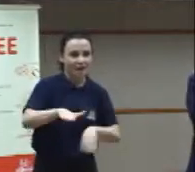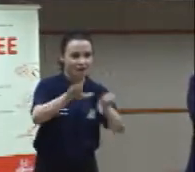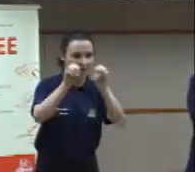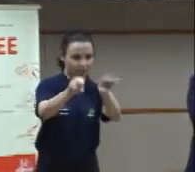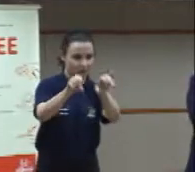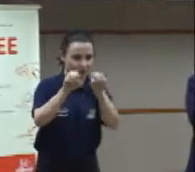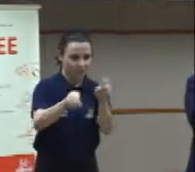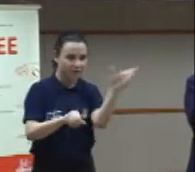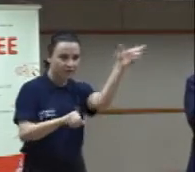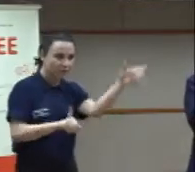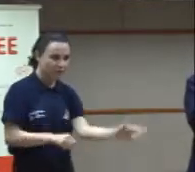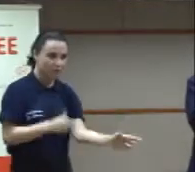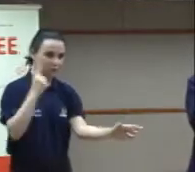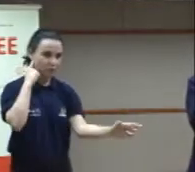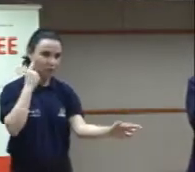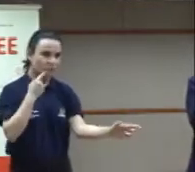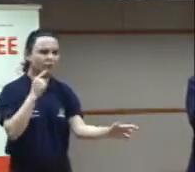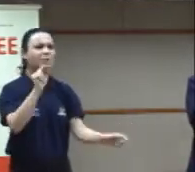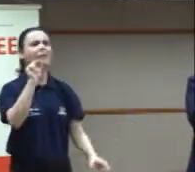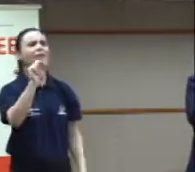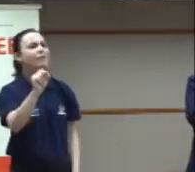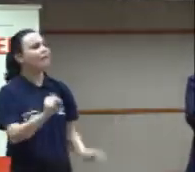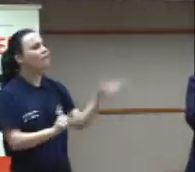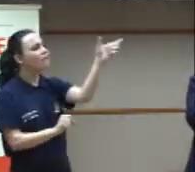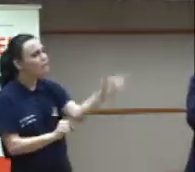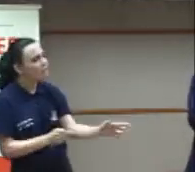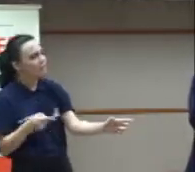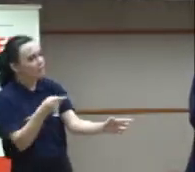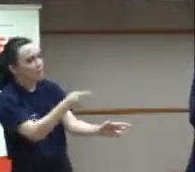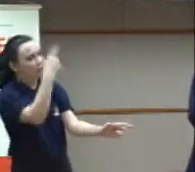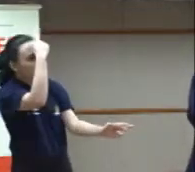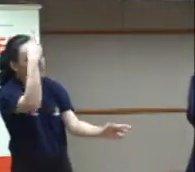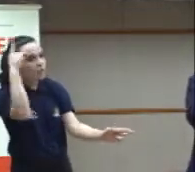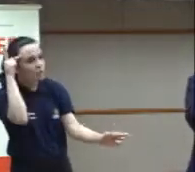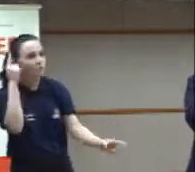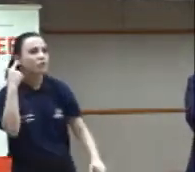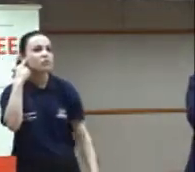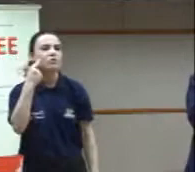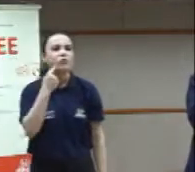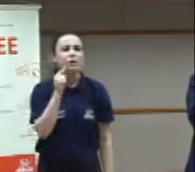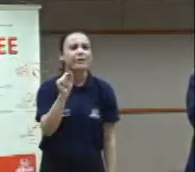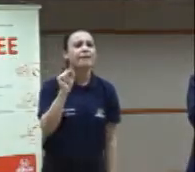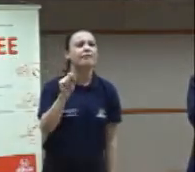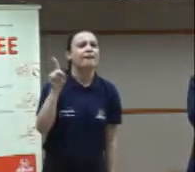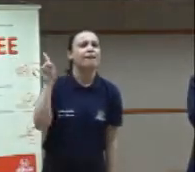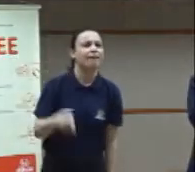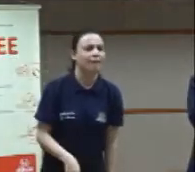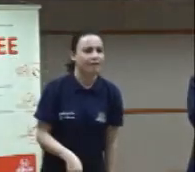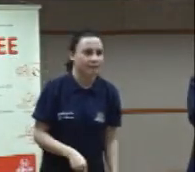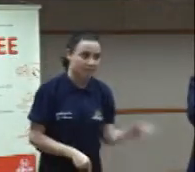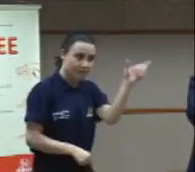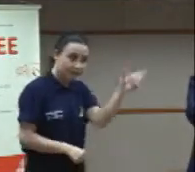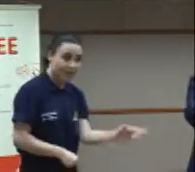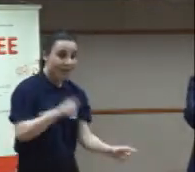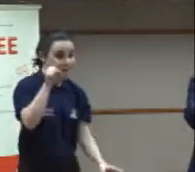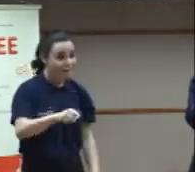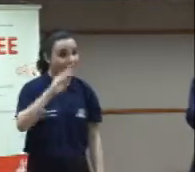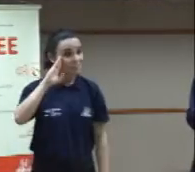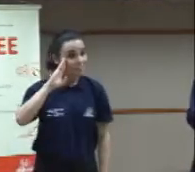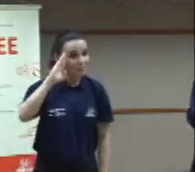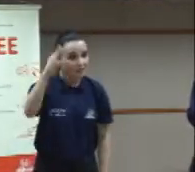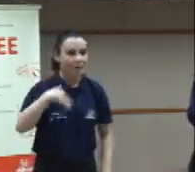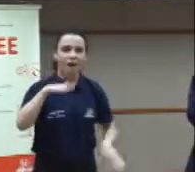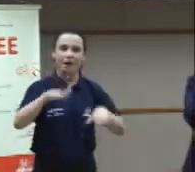quem é a pessoa surda, né? Então, isso é fundamental. E muitas vezes isso não acontece. A